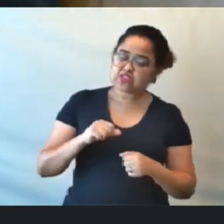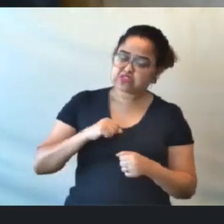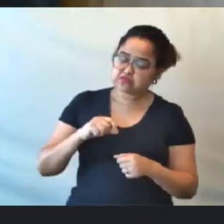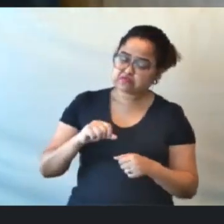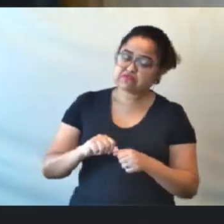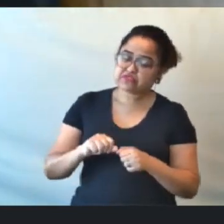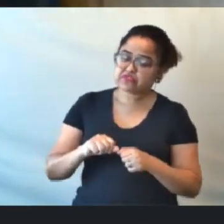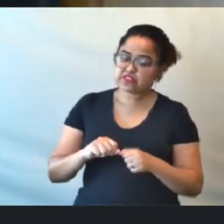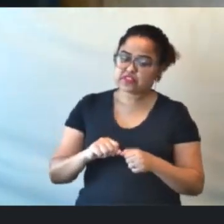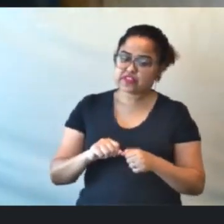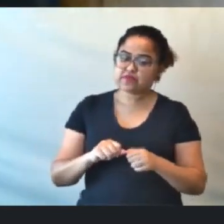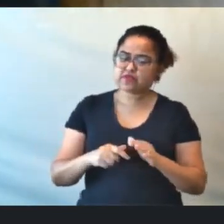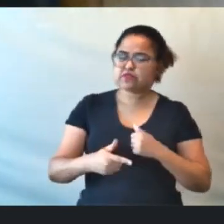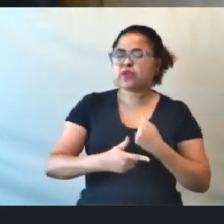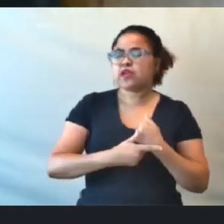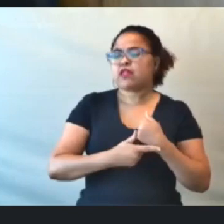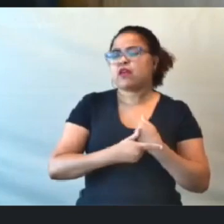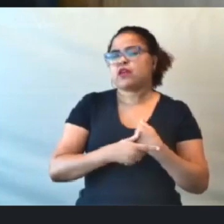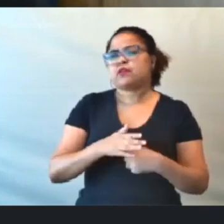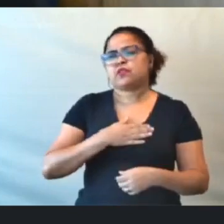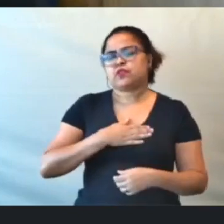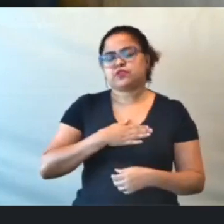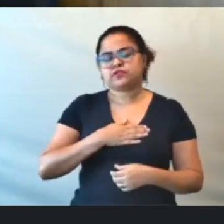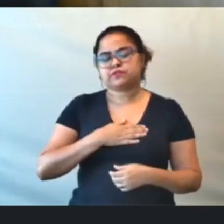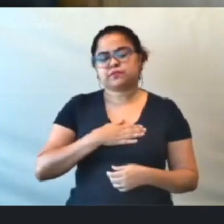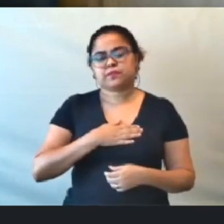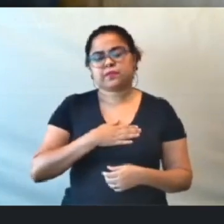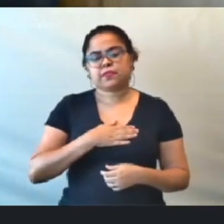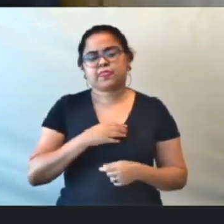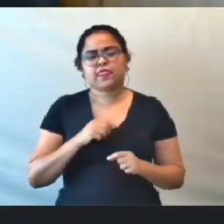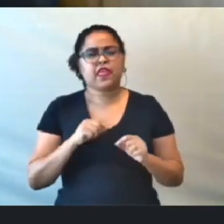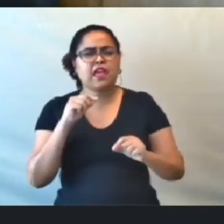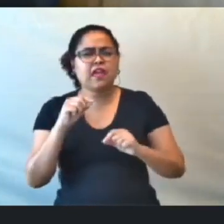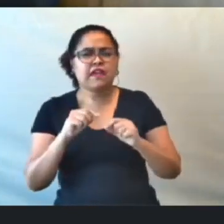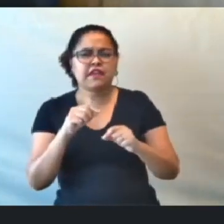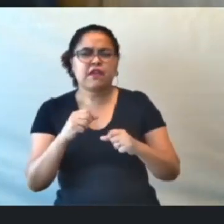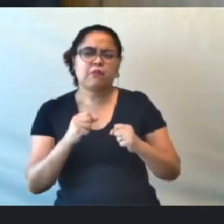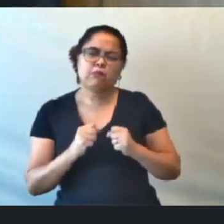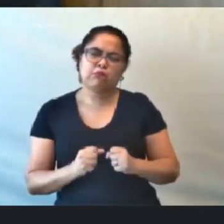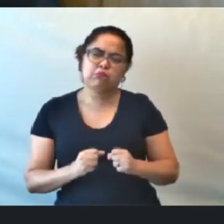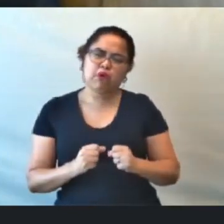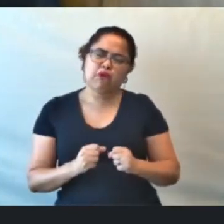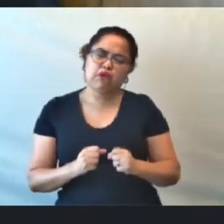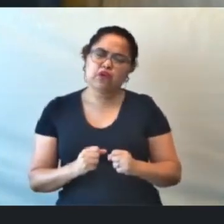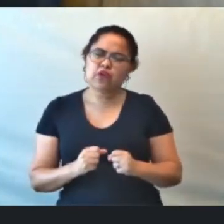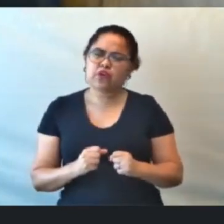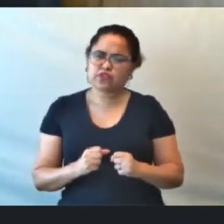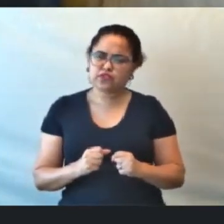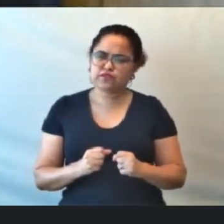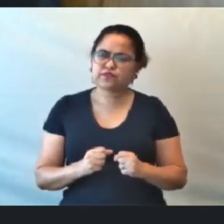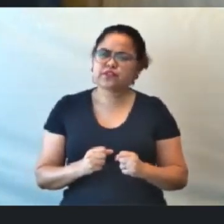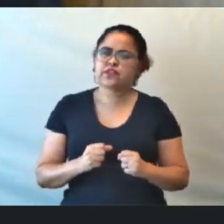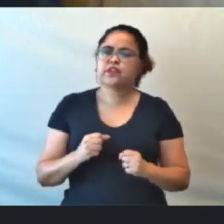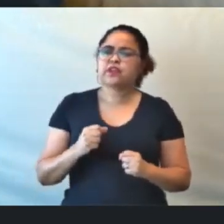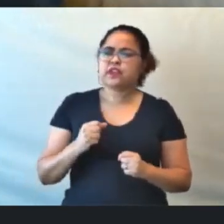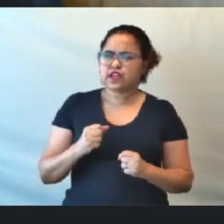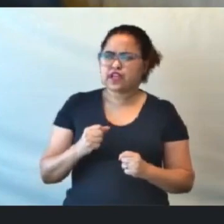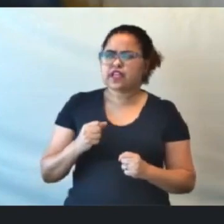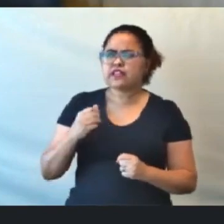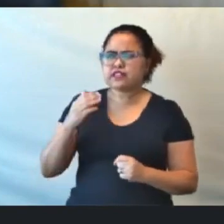quem pode fazer, eu acho que ele é bastante compreensível, mesmo para não especialistas, mas